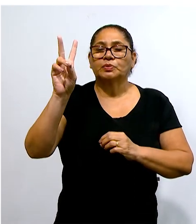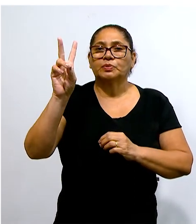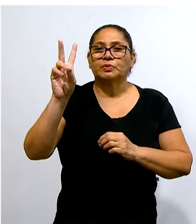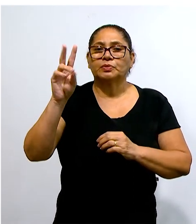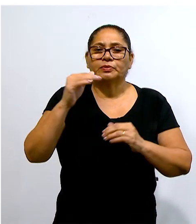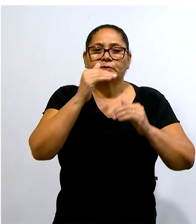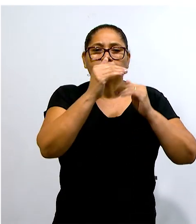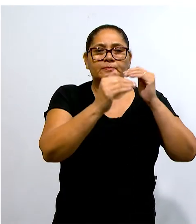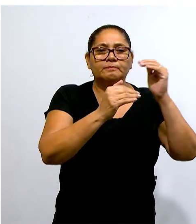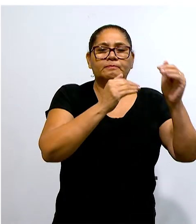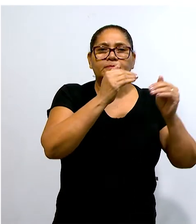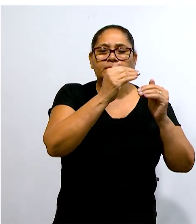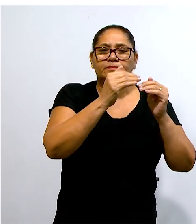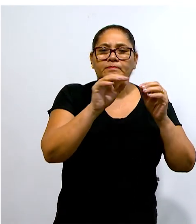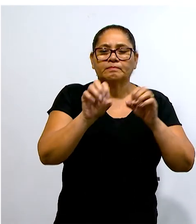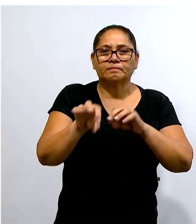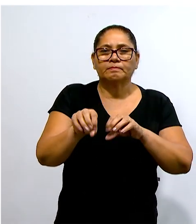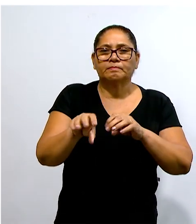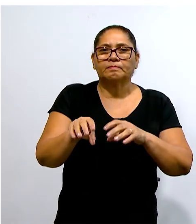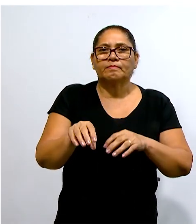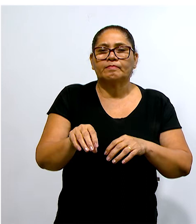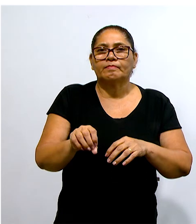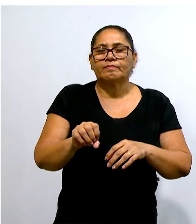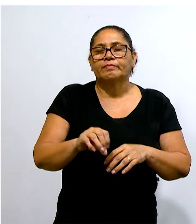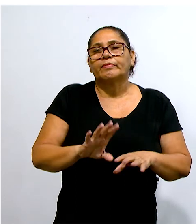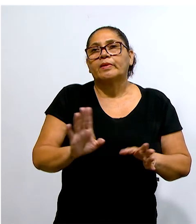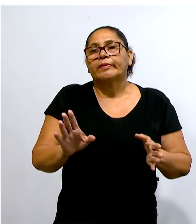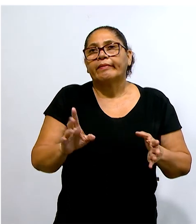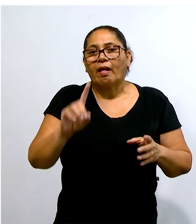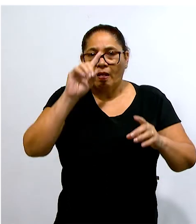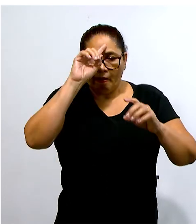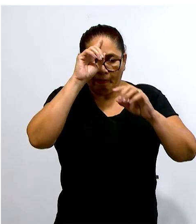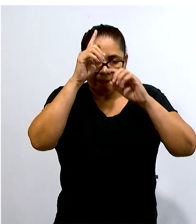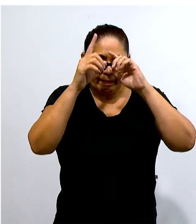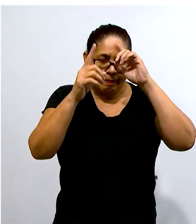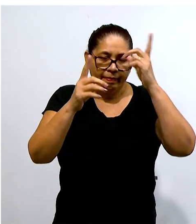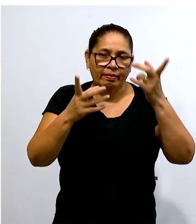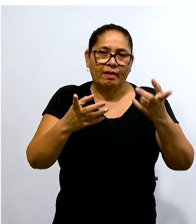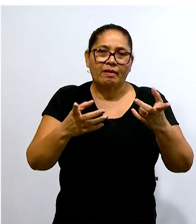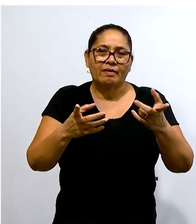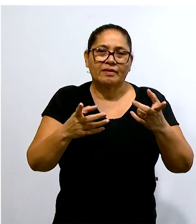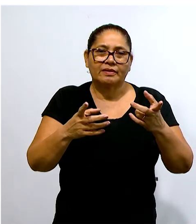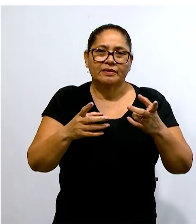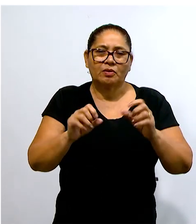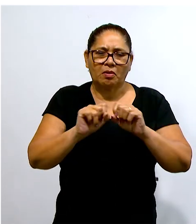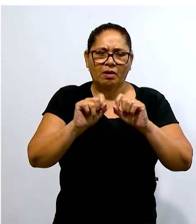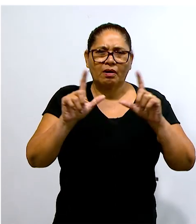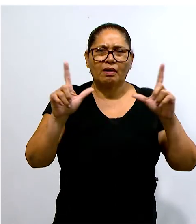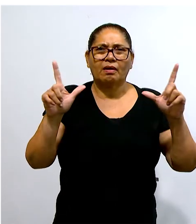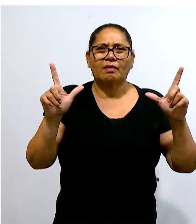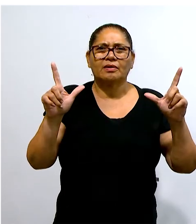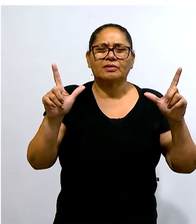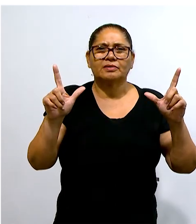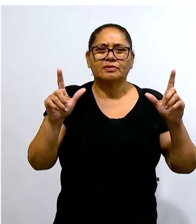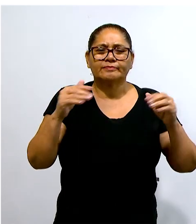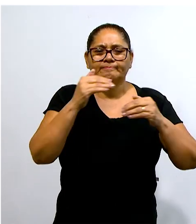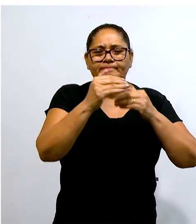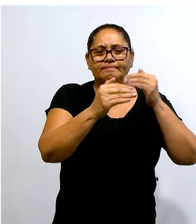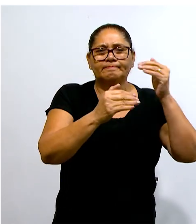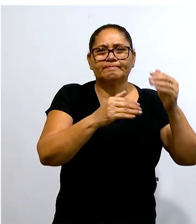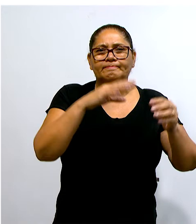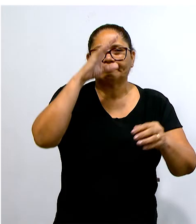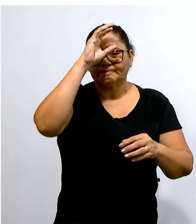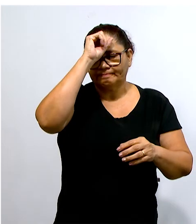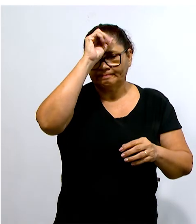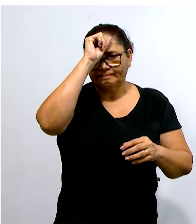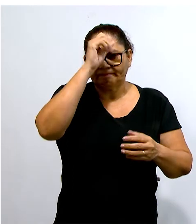ao ensino, assim como certas ideias ou menos formalizadas e explícitas em relação ao processo de ensinar e